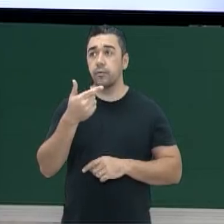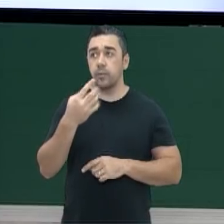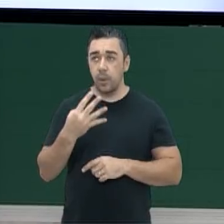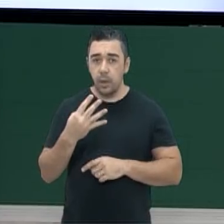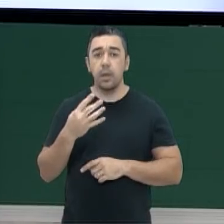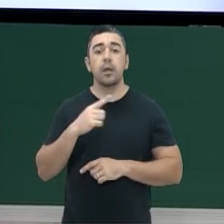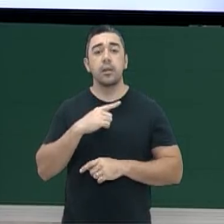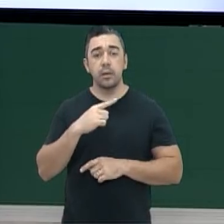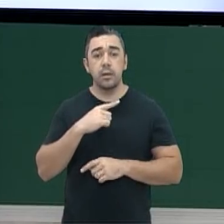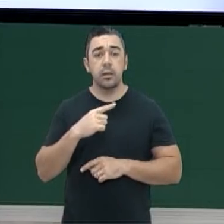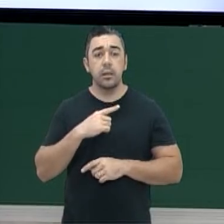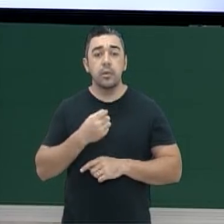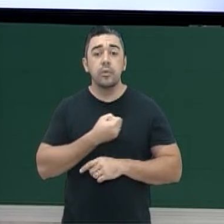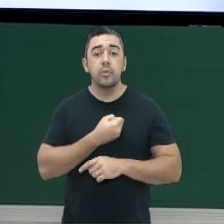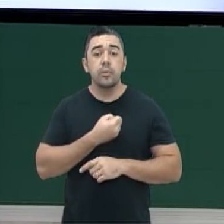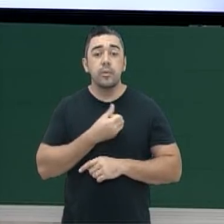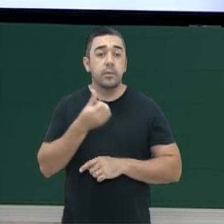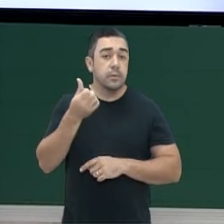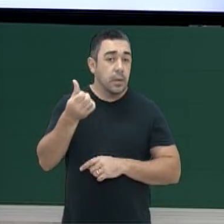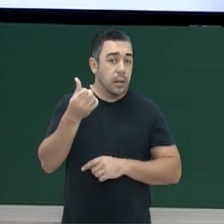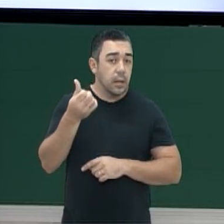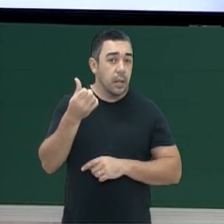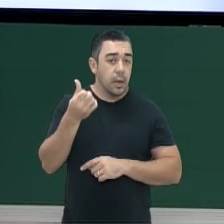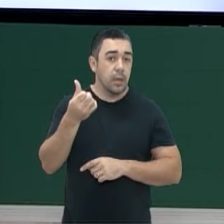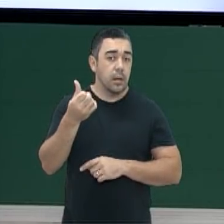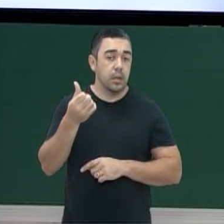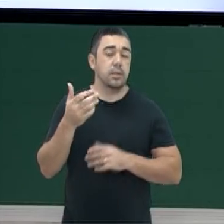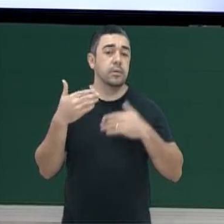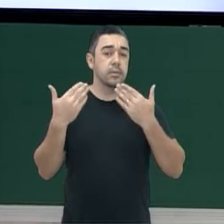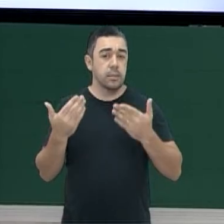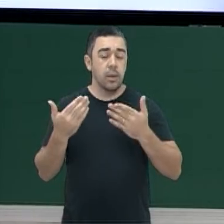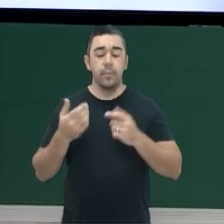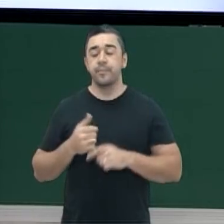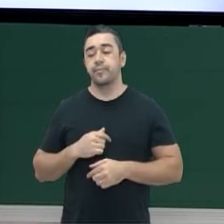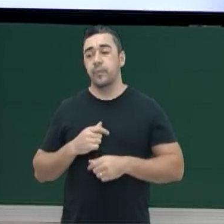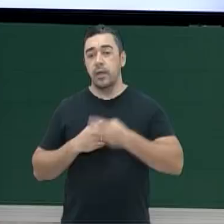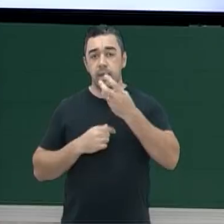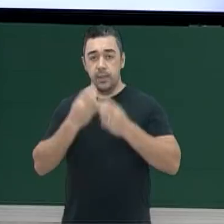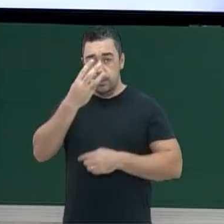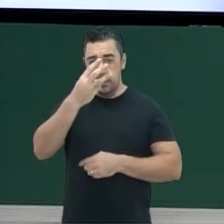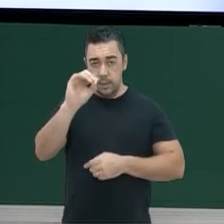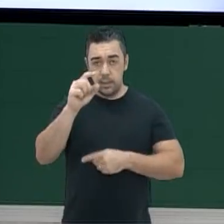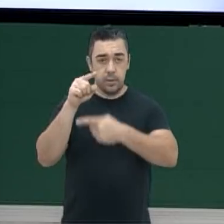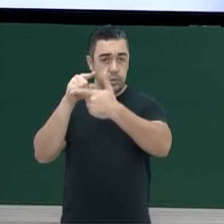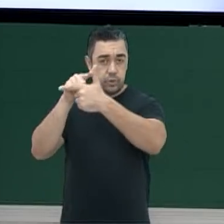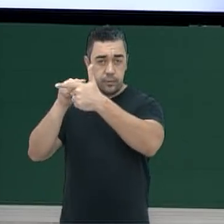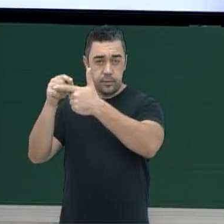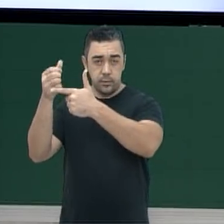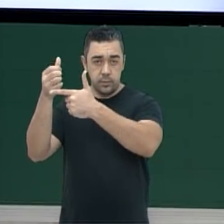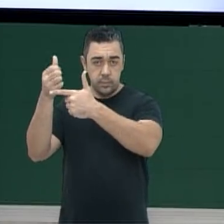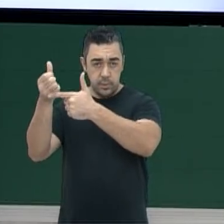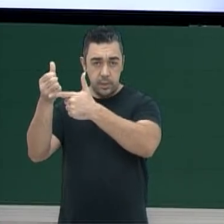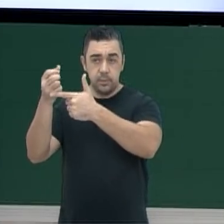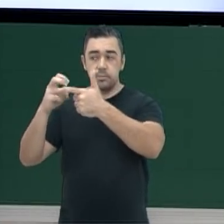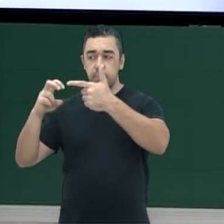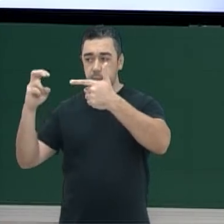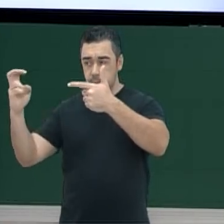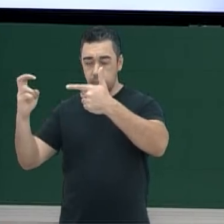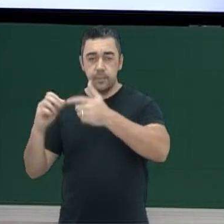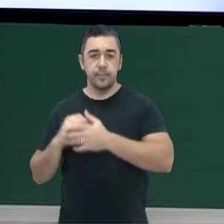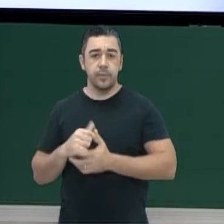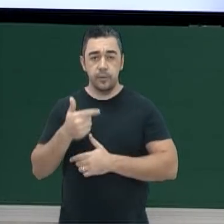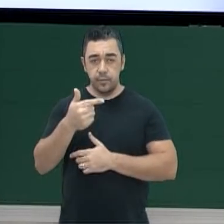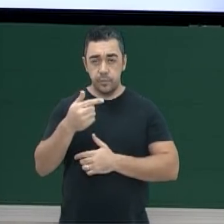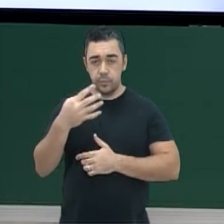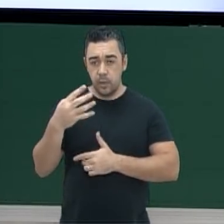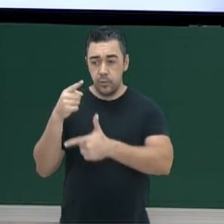estão na tabuada do 6. Então, quer dizer que 30 dividido por 6 dá 5. 24